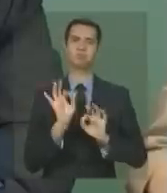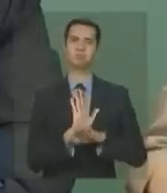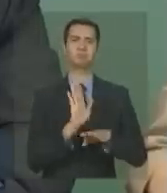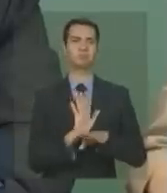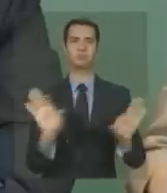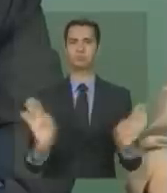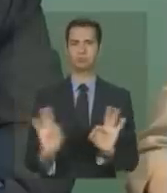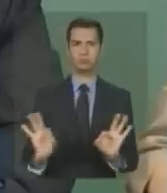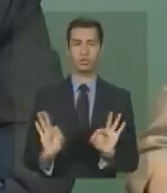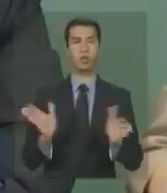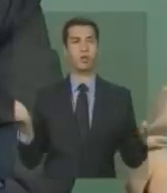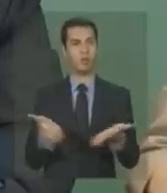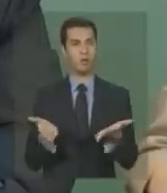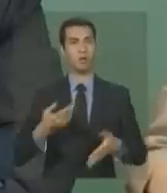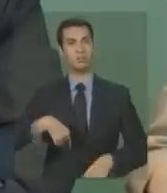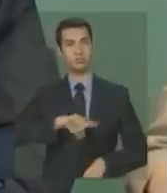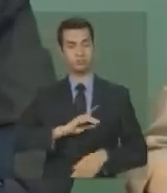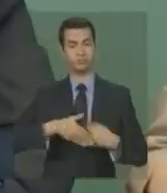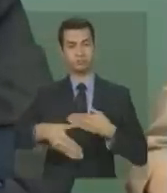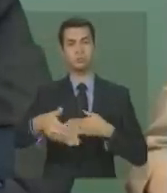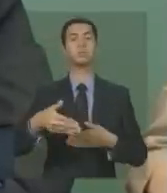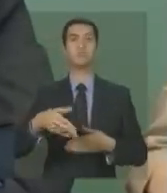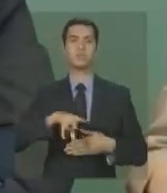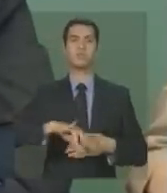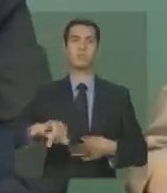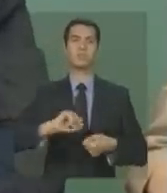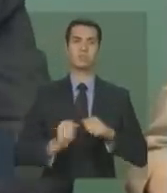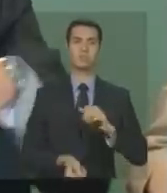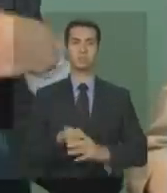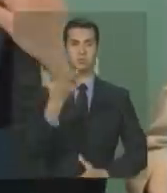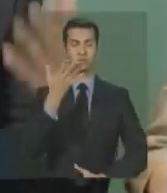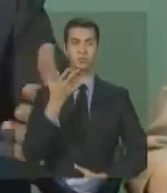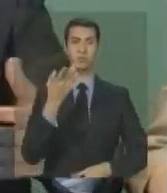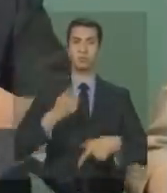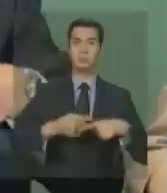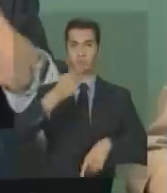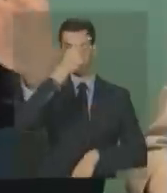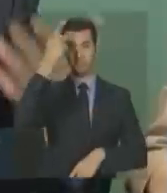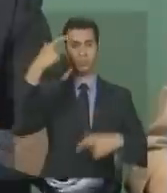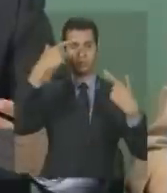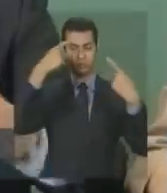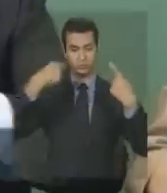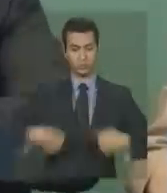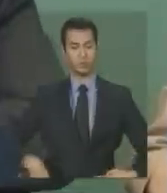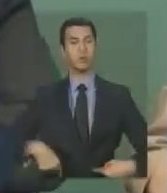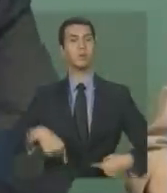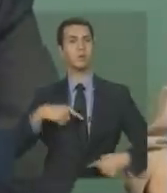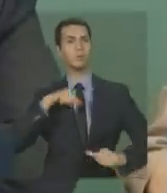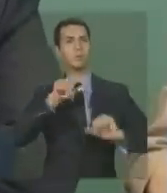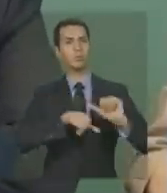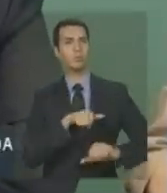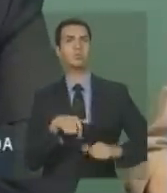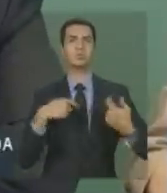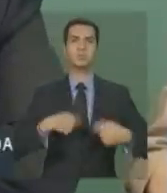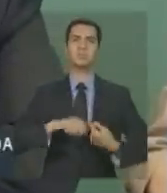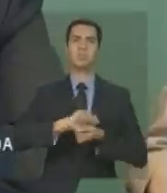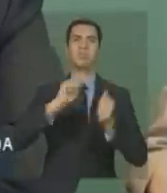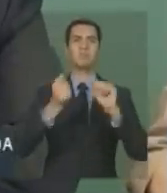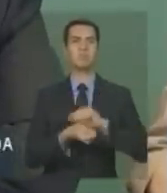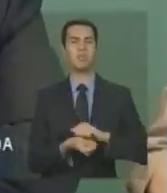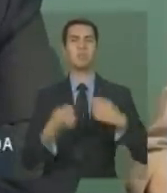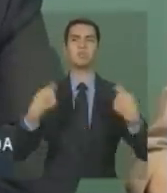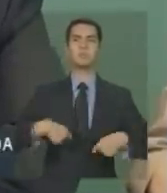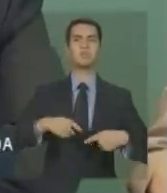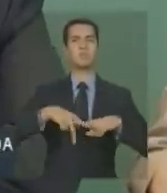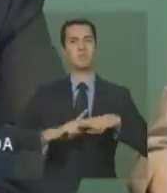longo do ao longo do processo de reabilitação a própria pessoa muda exige novas adaptações e além